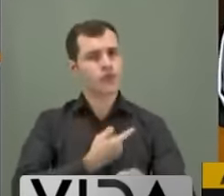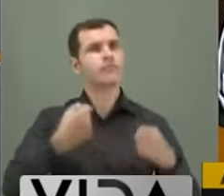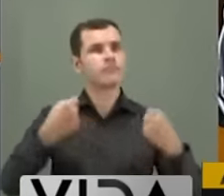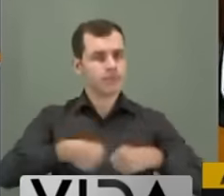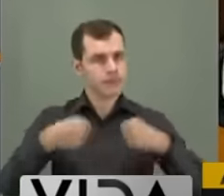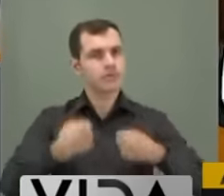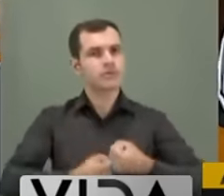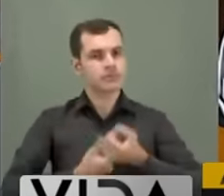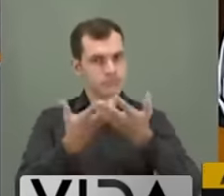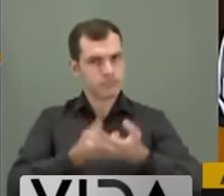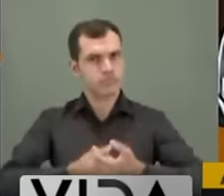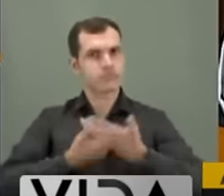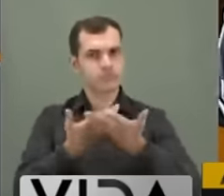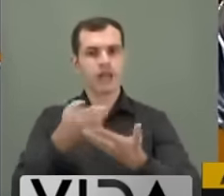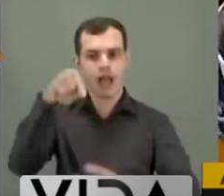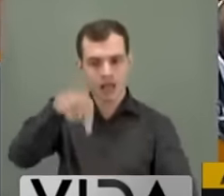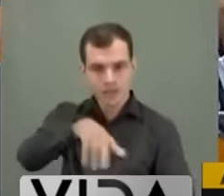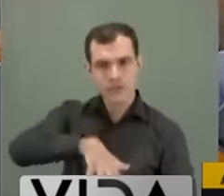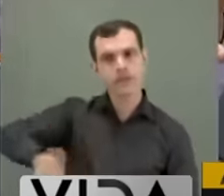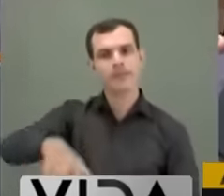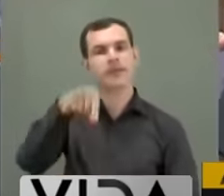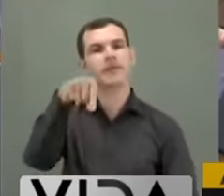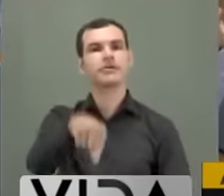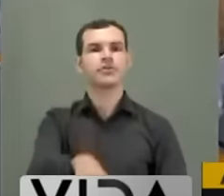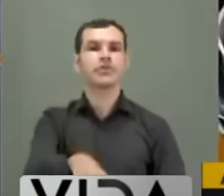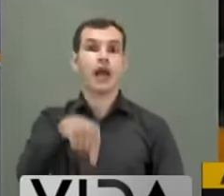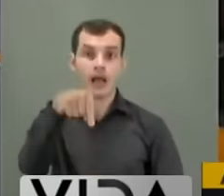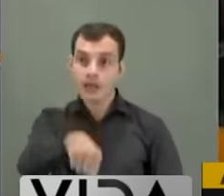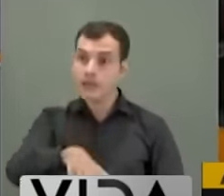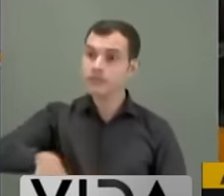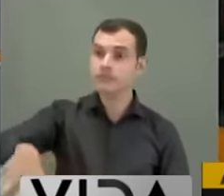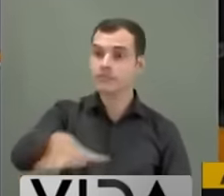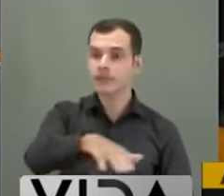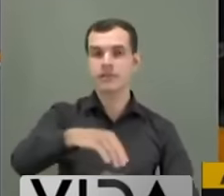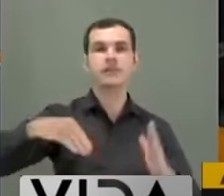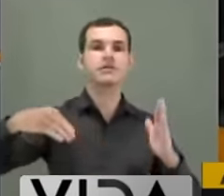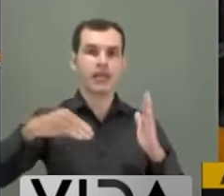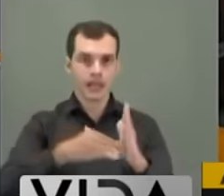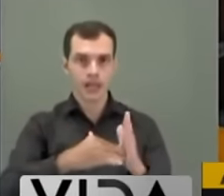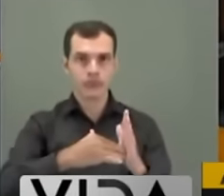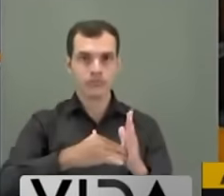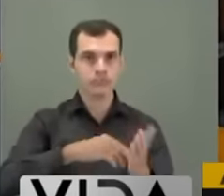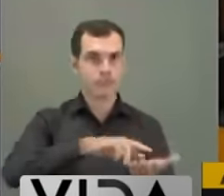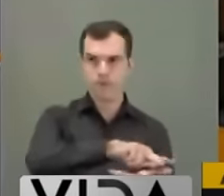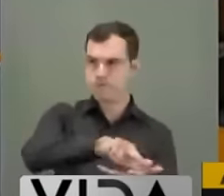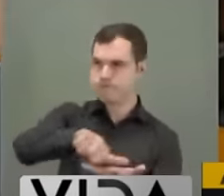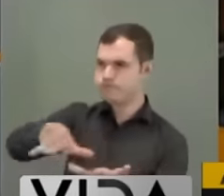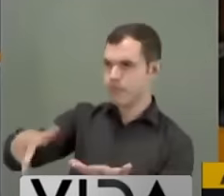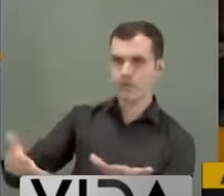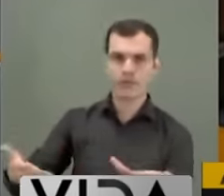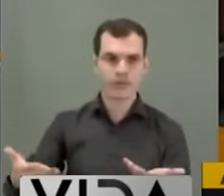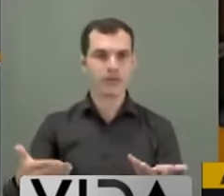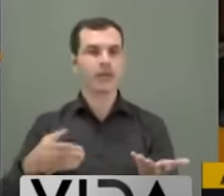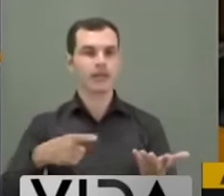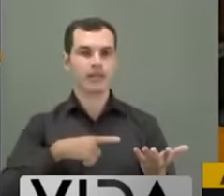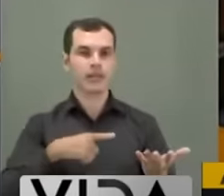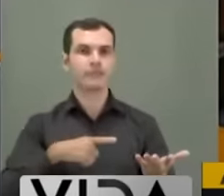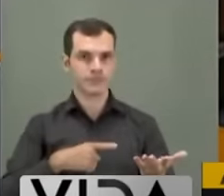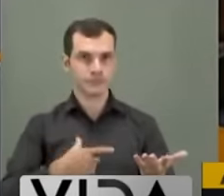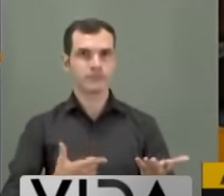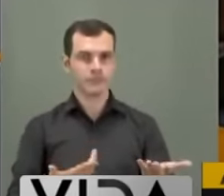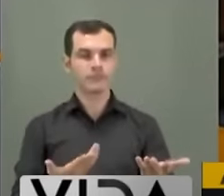voz num ambiente como esse. Se num ambiente plural, como é o Senado Federal, e diante de uma autoridade que está a exercer